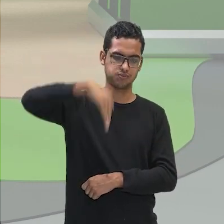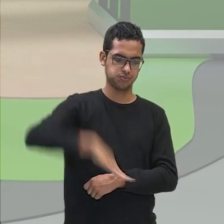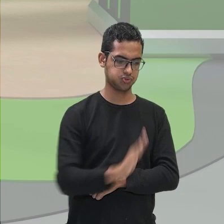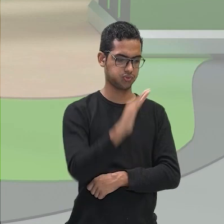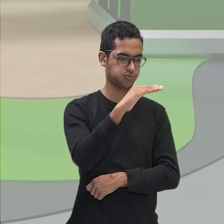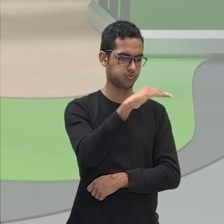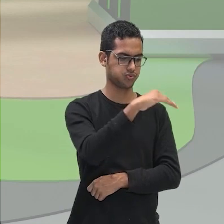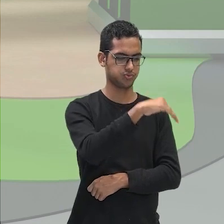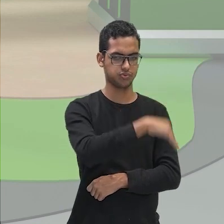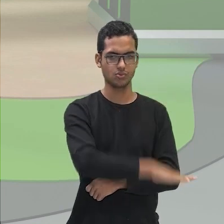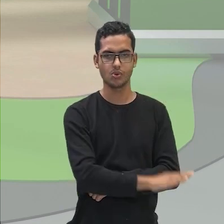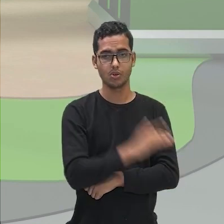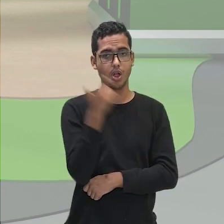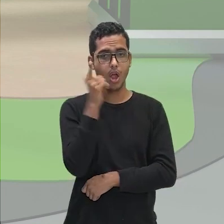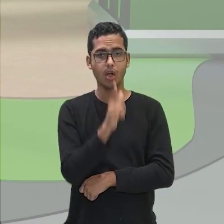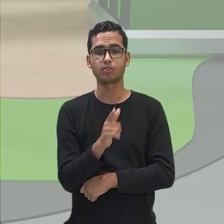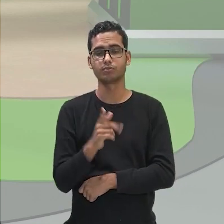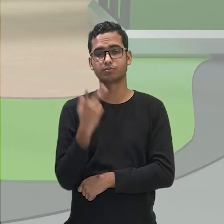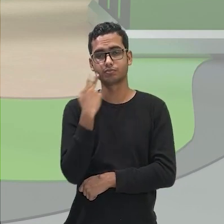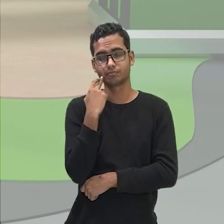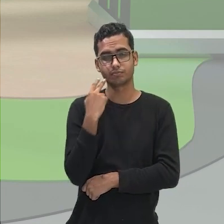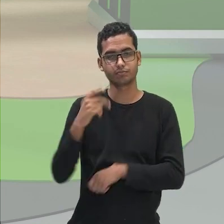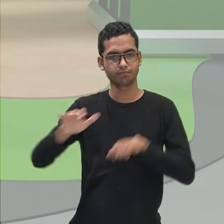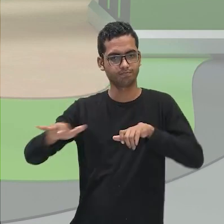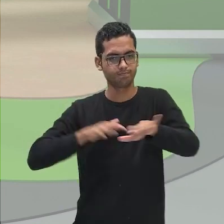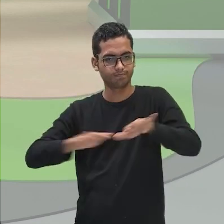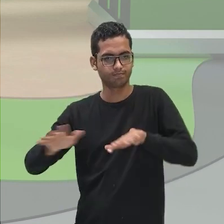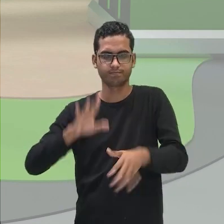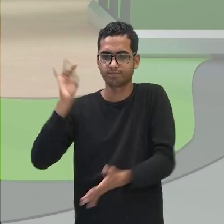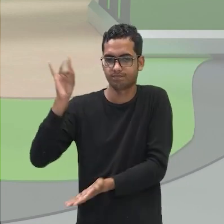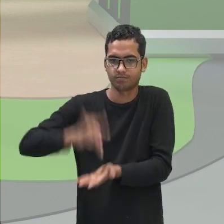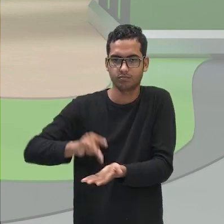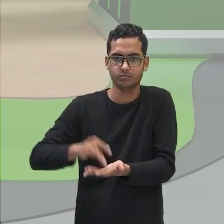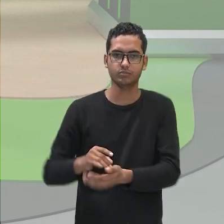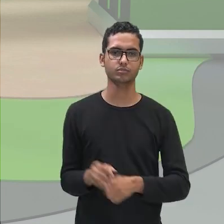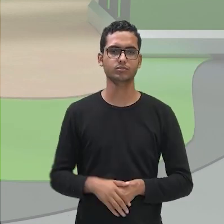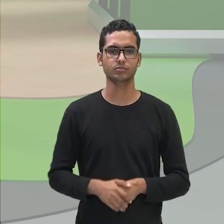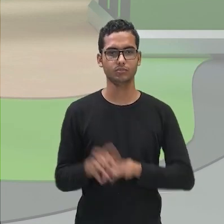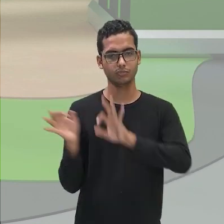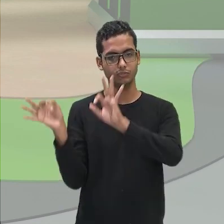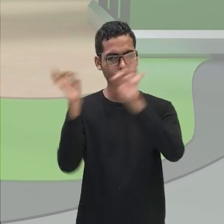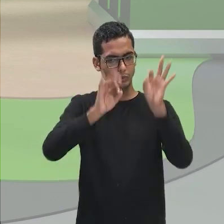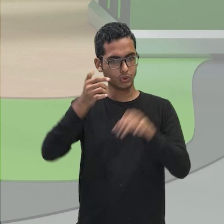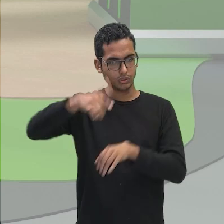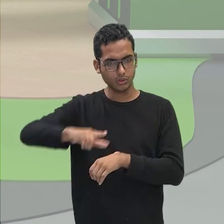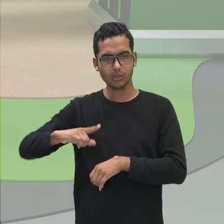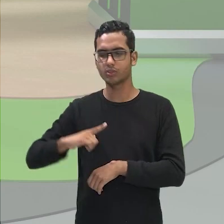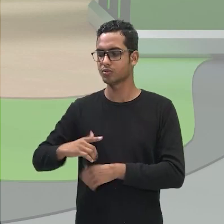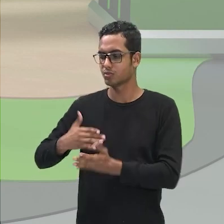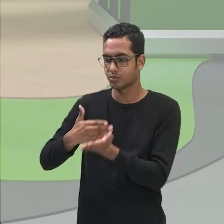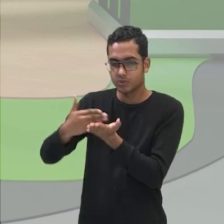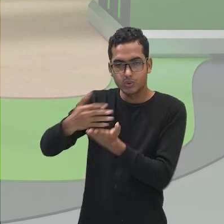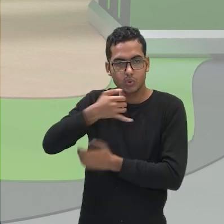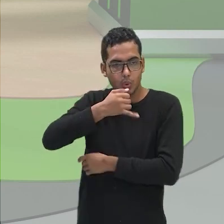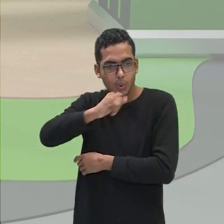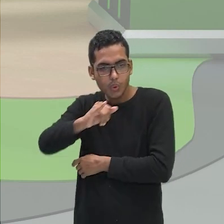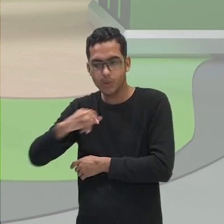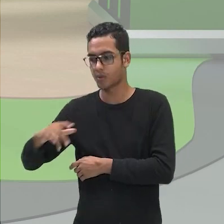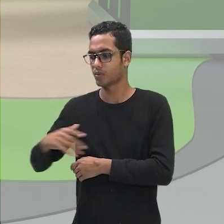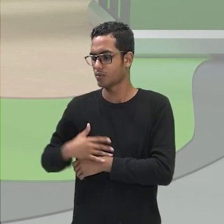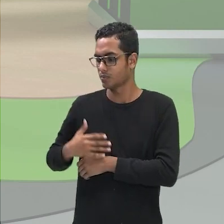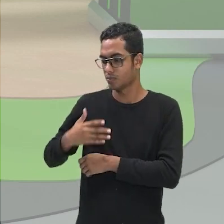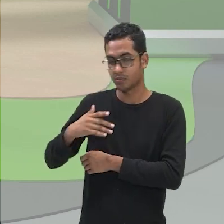mais baixas, ele consegue fazer aí toda essa movimentação. Então, vamos ver mais uma vez, a energia potencial ali em cima acumulou, vai